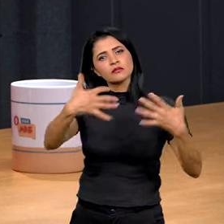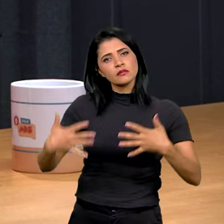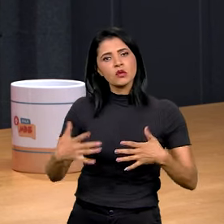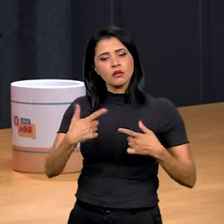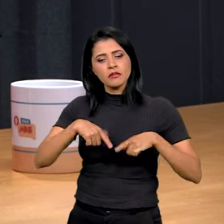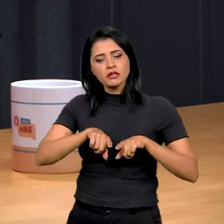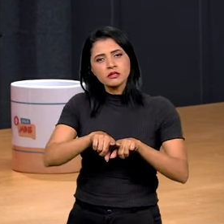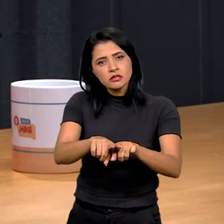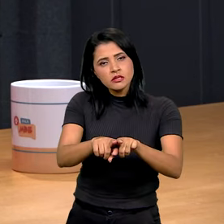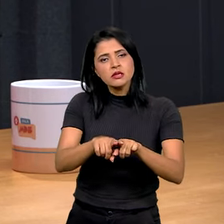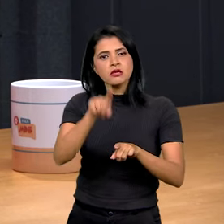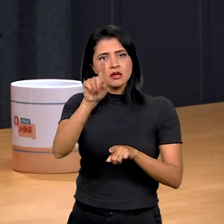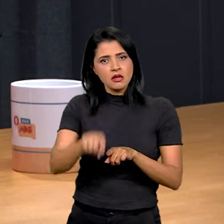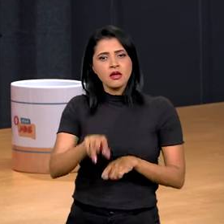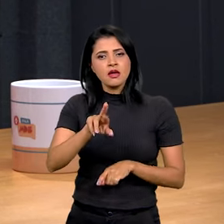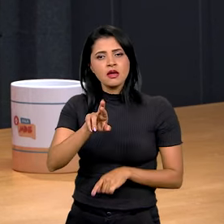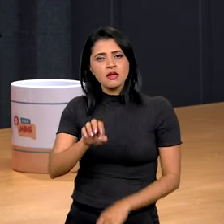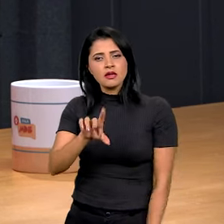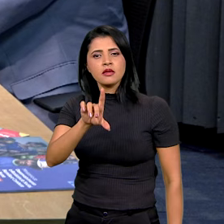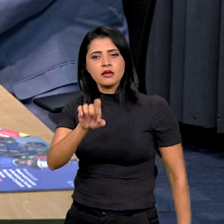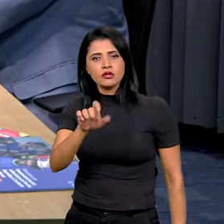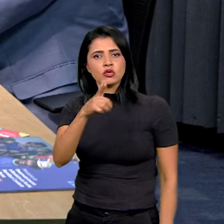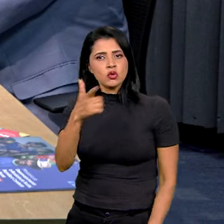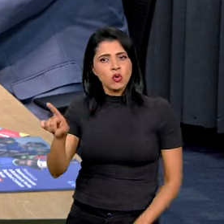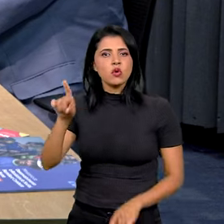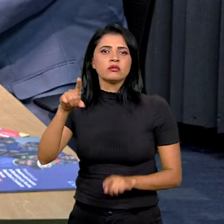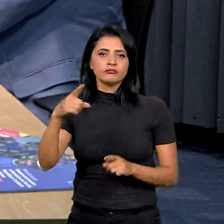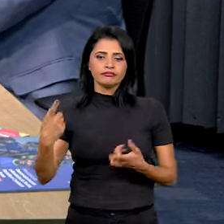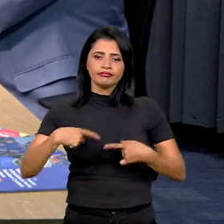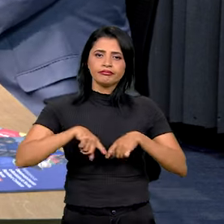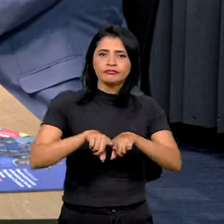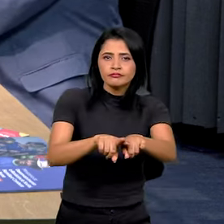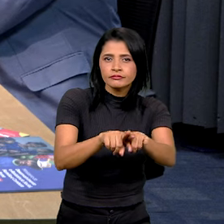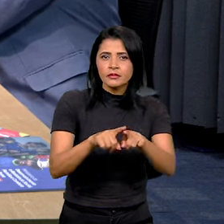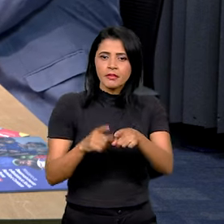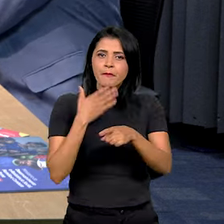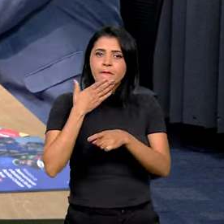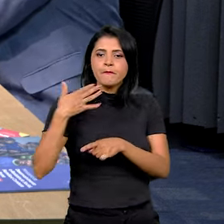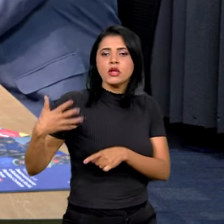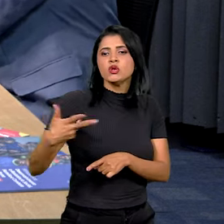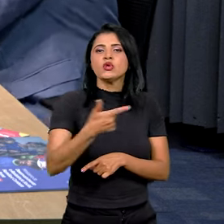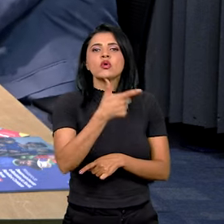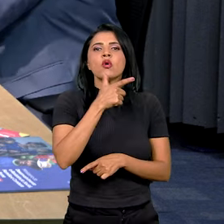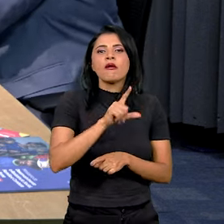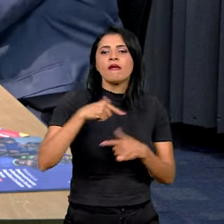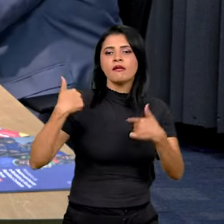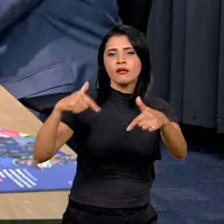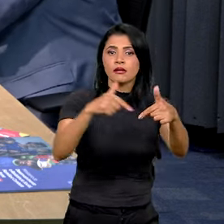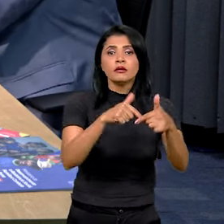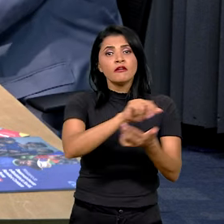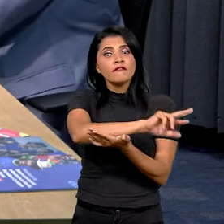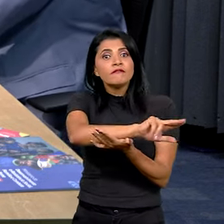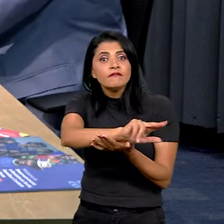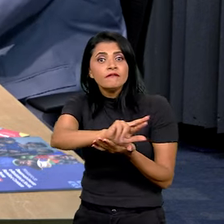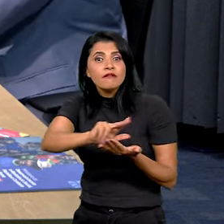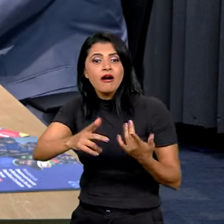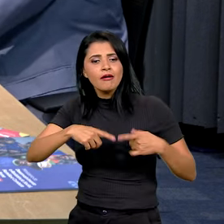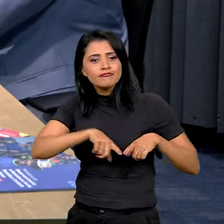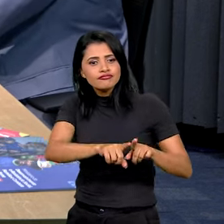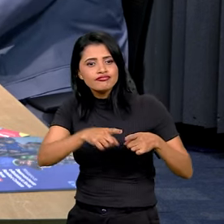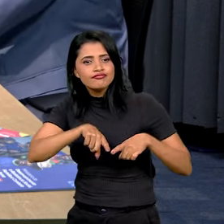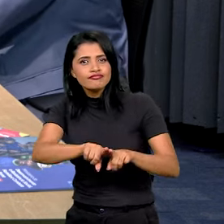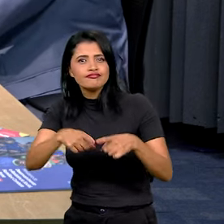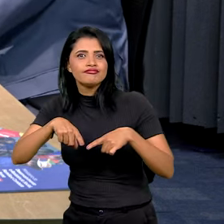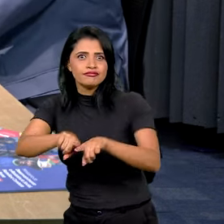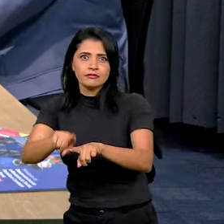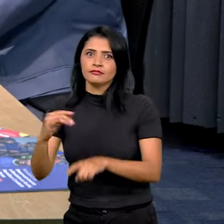senhor falou de uma parceria aqui a rede tem construído outras parcerias para implementar suas ações várias várias a gente tem parcerias muito significativas